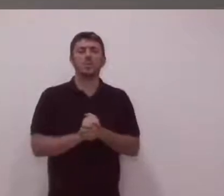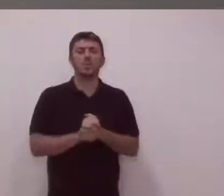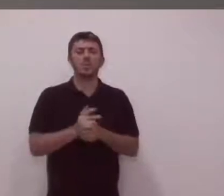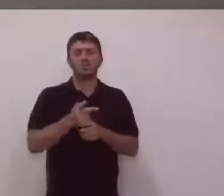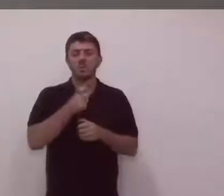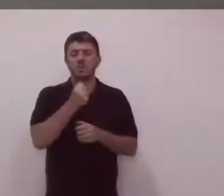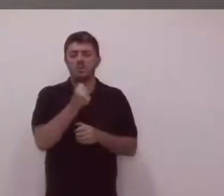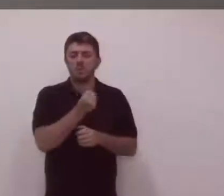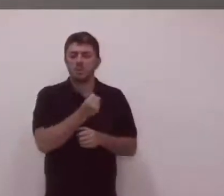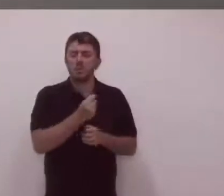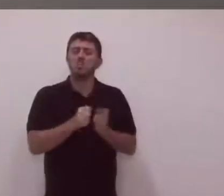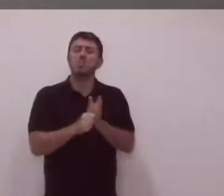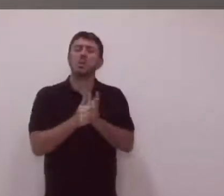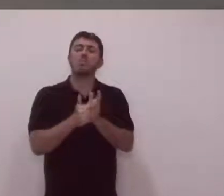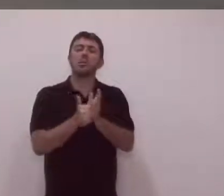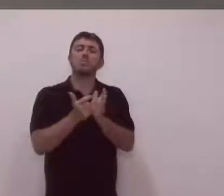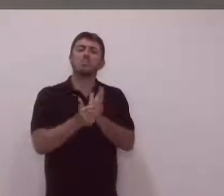final